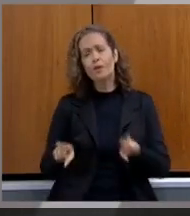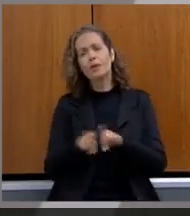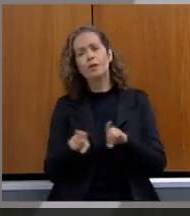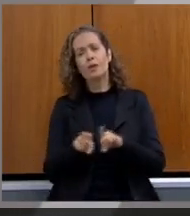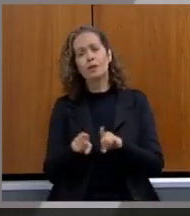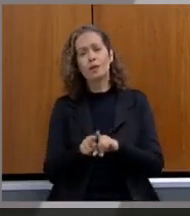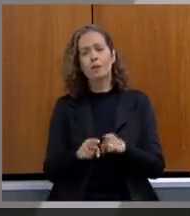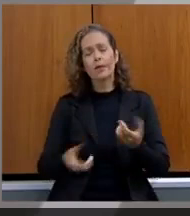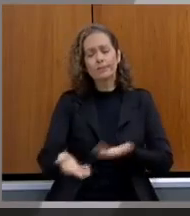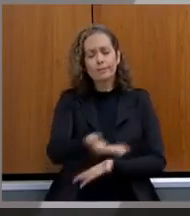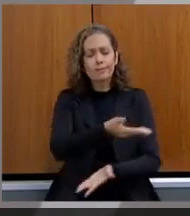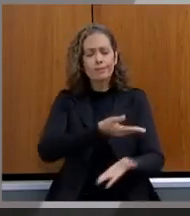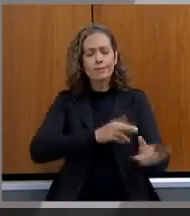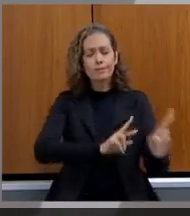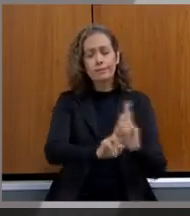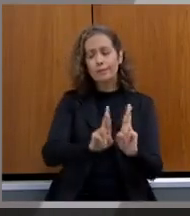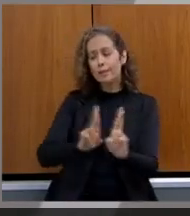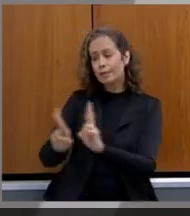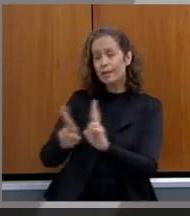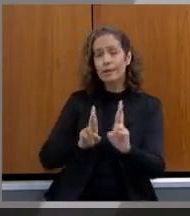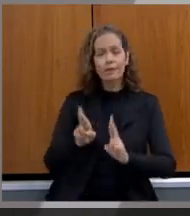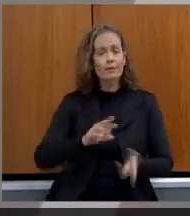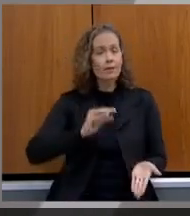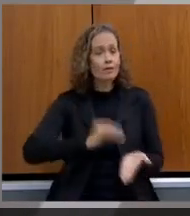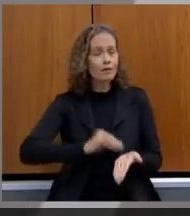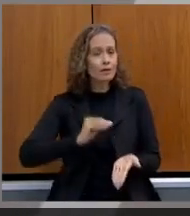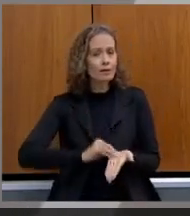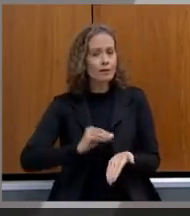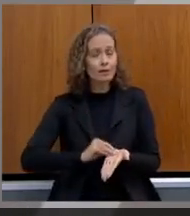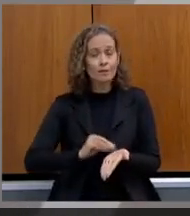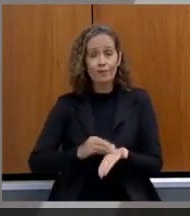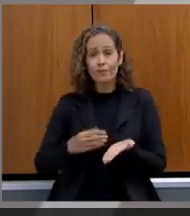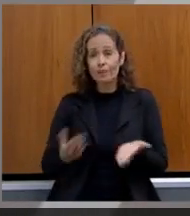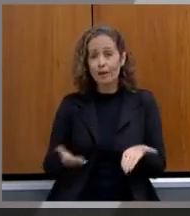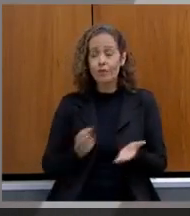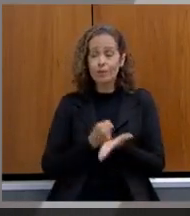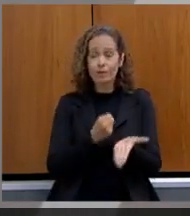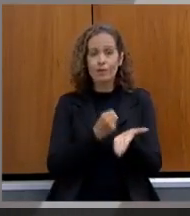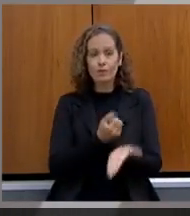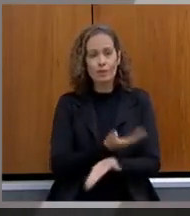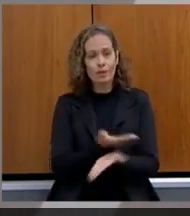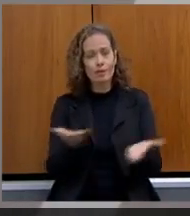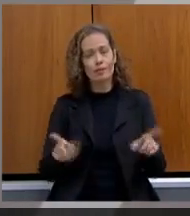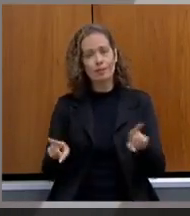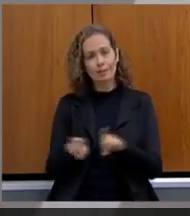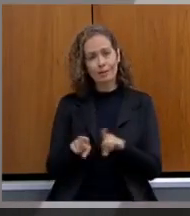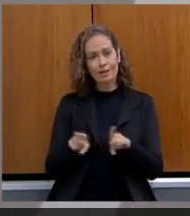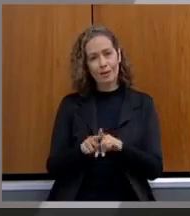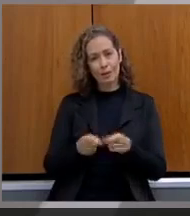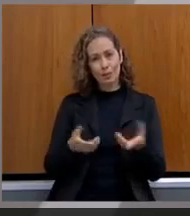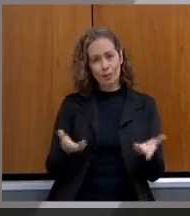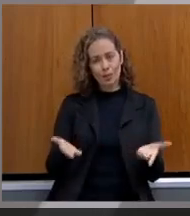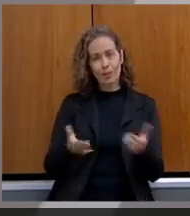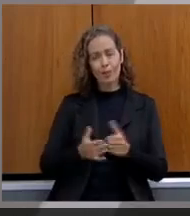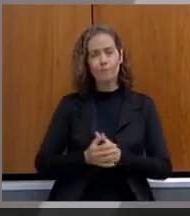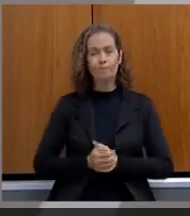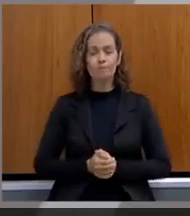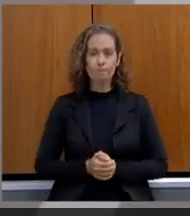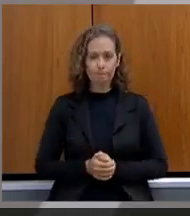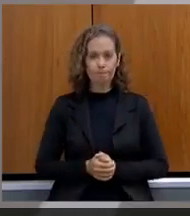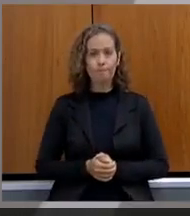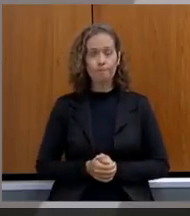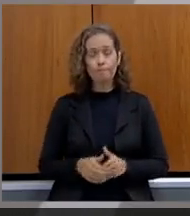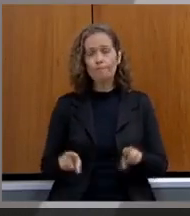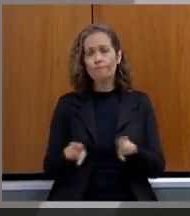que eles estão sendo privados dela que é o refúgio deles muitas vezes né o alento deles o refúgio dele